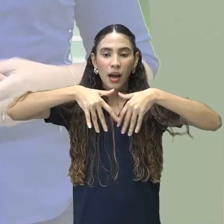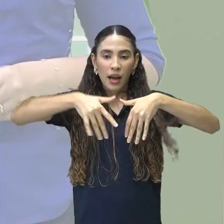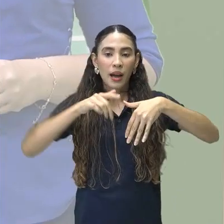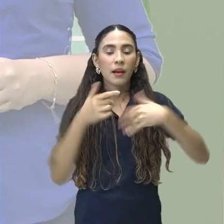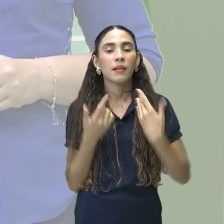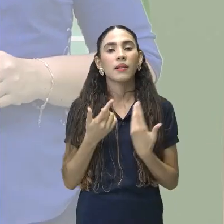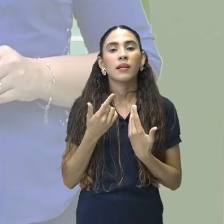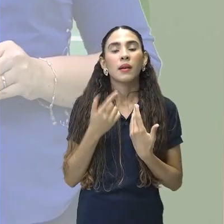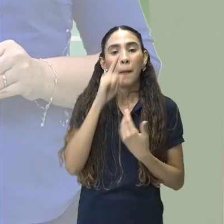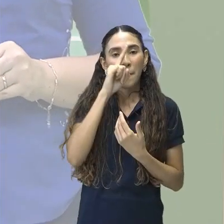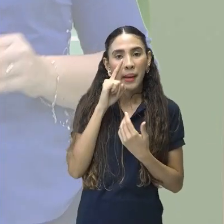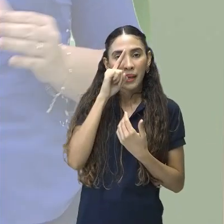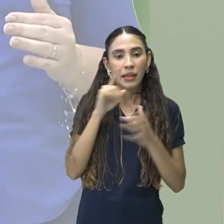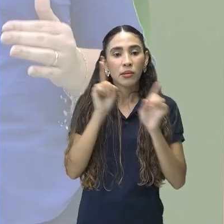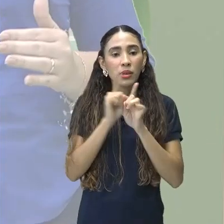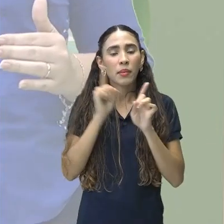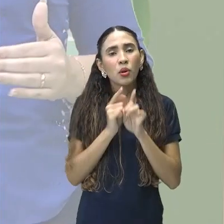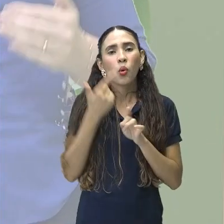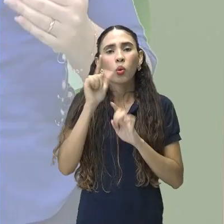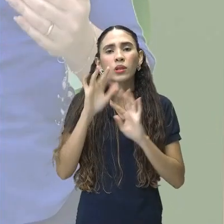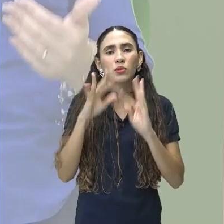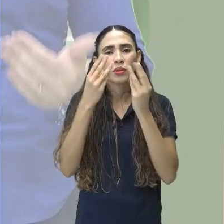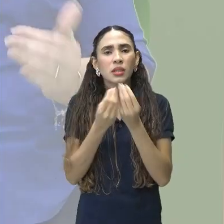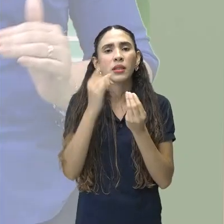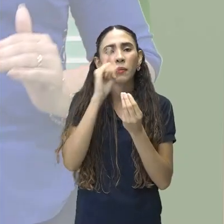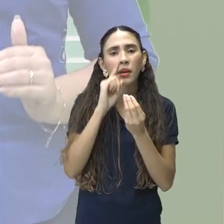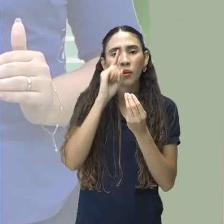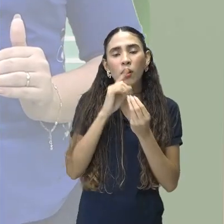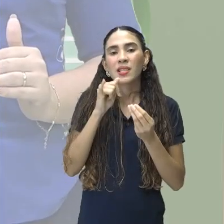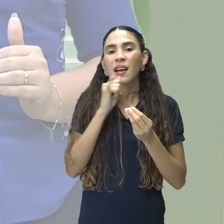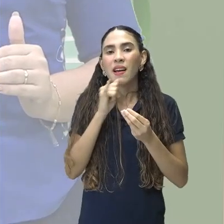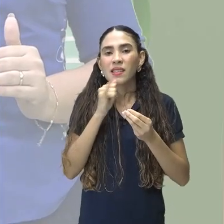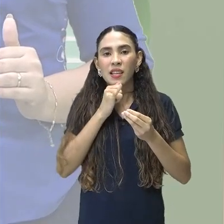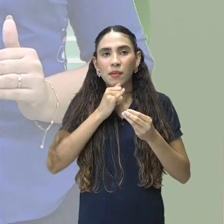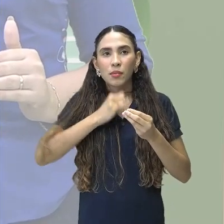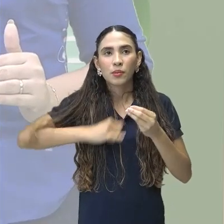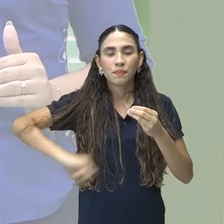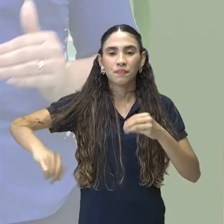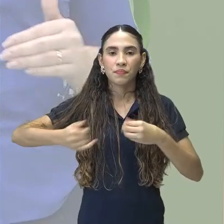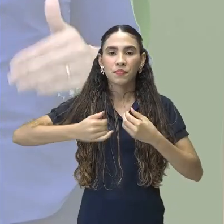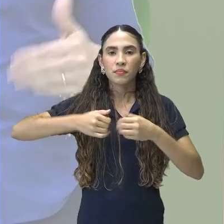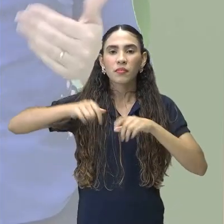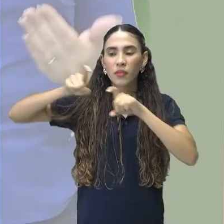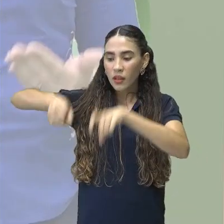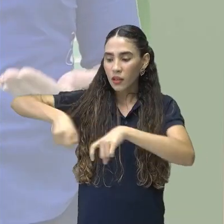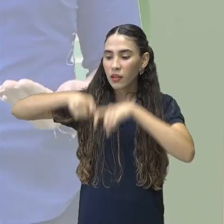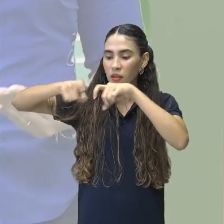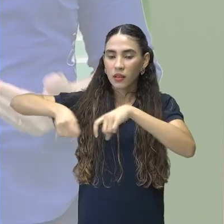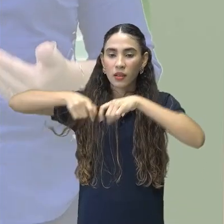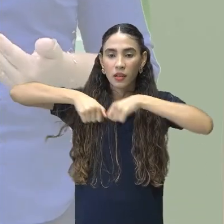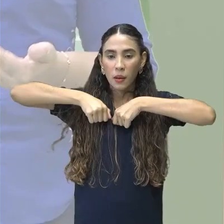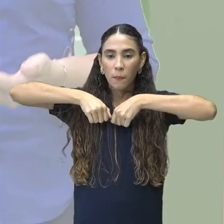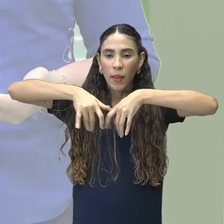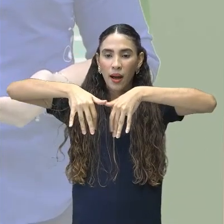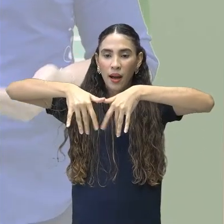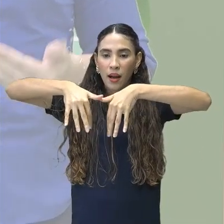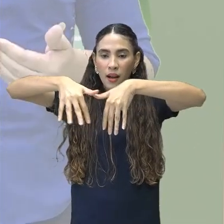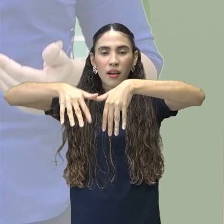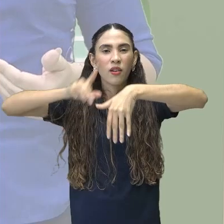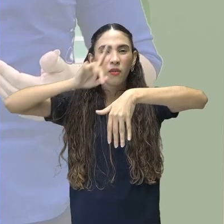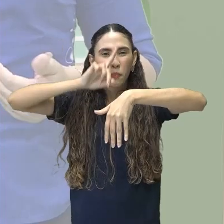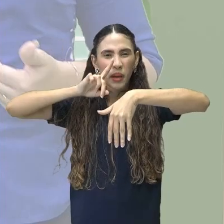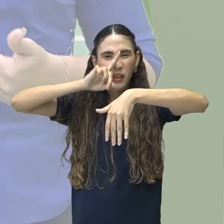e outras substâncias nocivas. Quando nós aplicamos, né, ali na nossa atividade agrícola, substâncias como